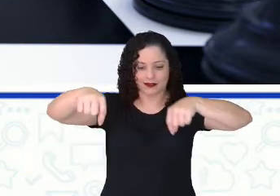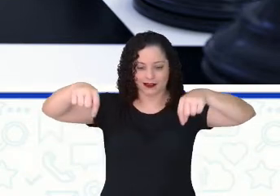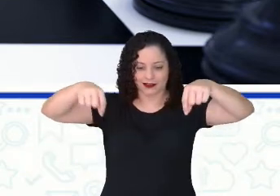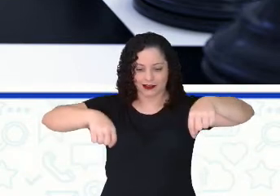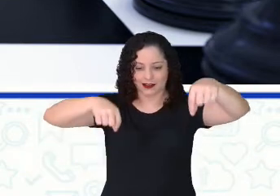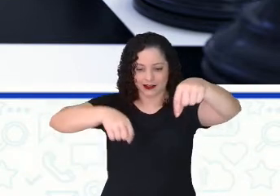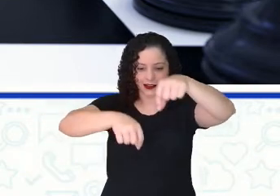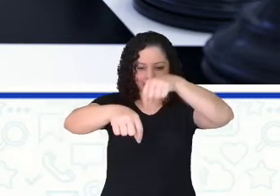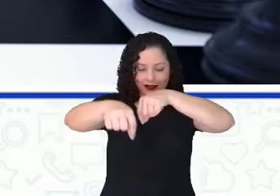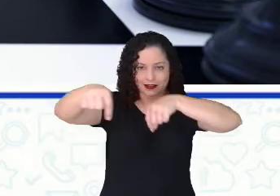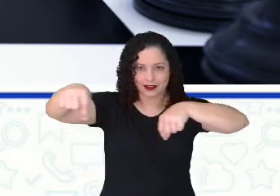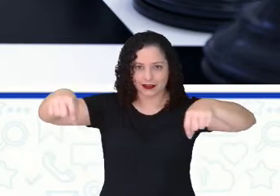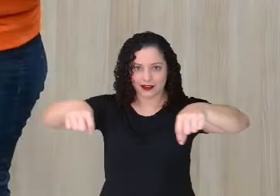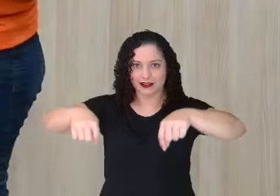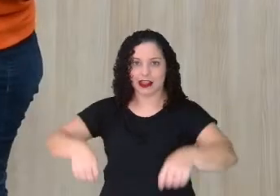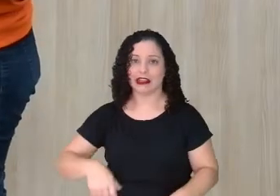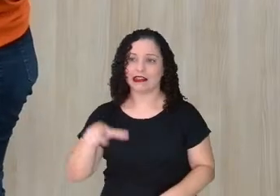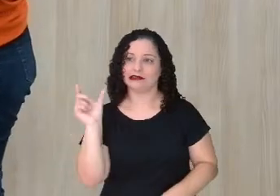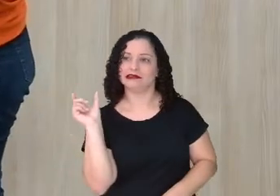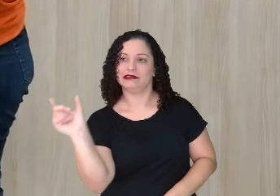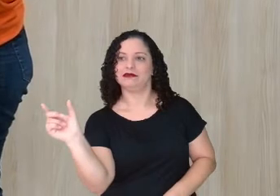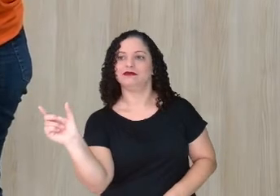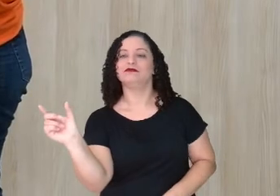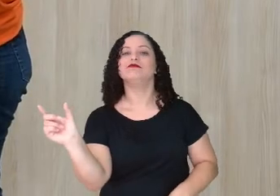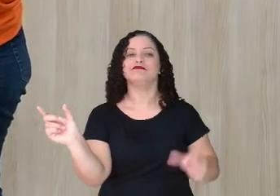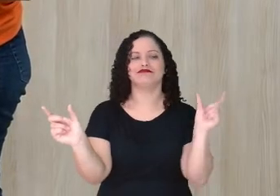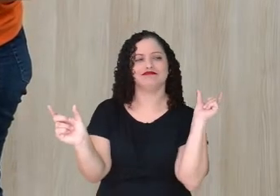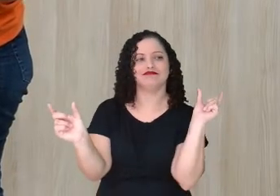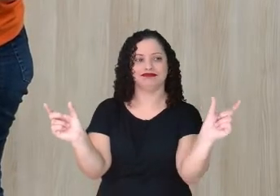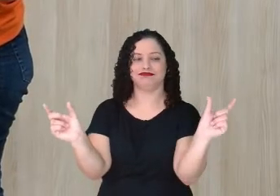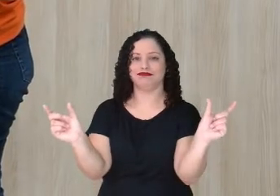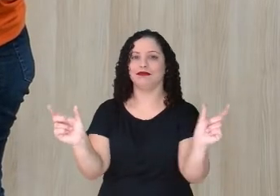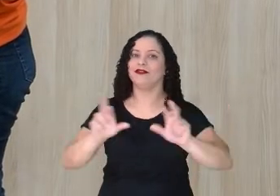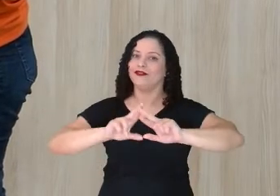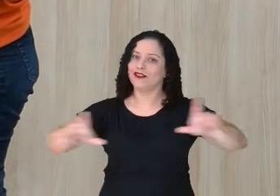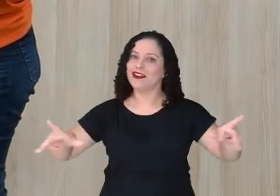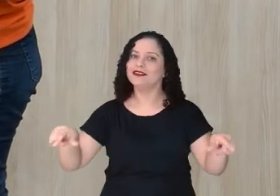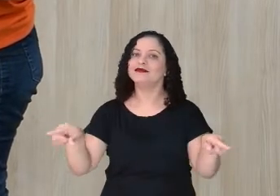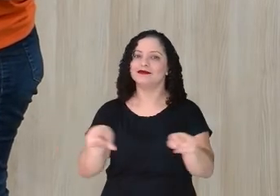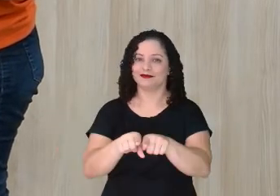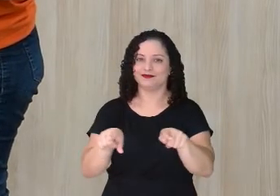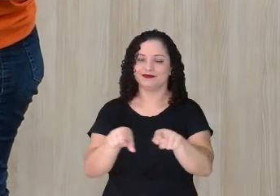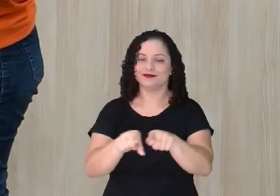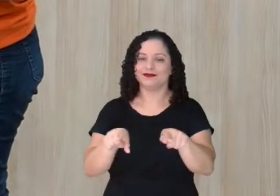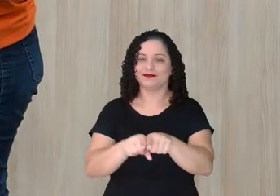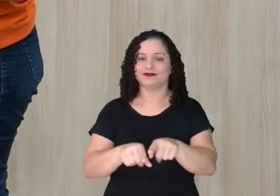é apenas um, não é? De vários jogos que temos.